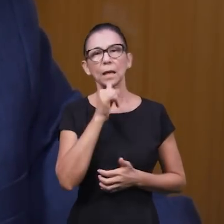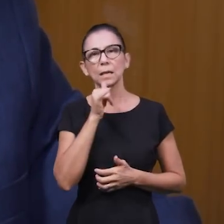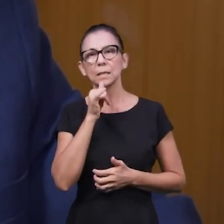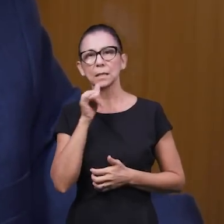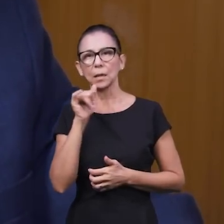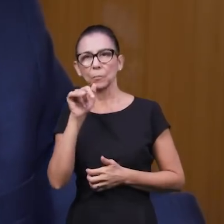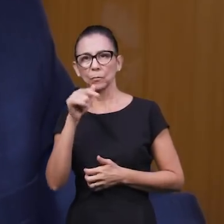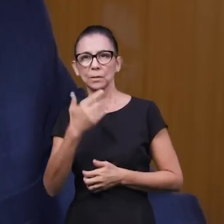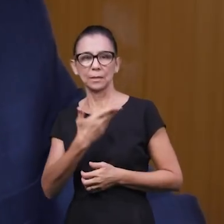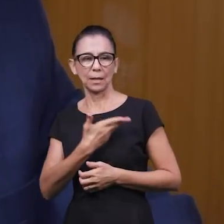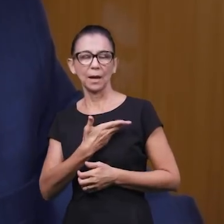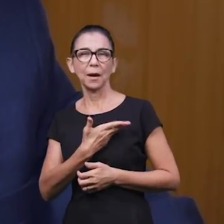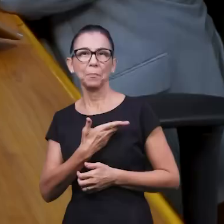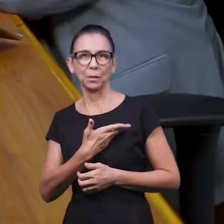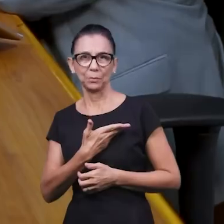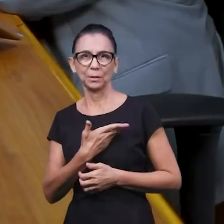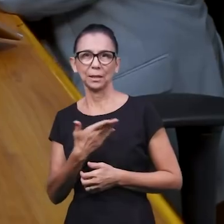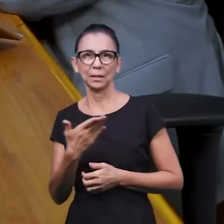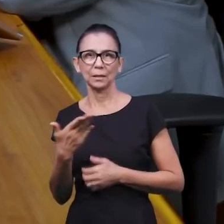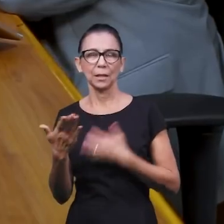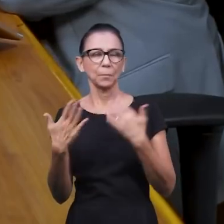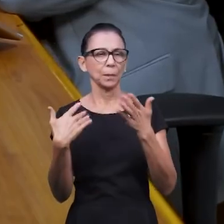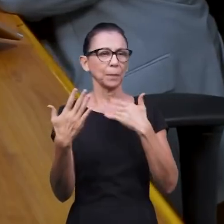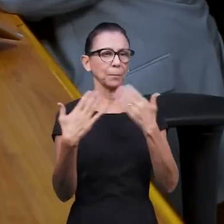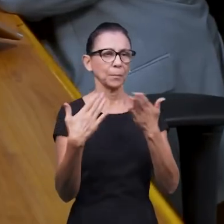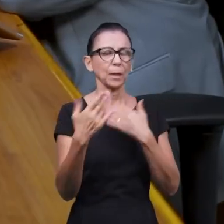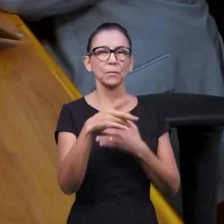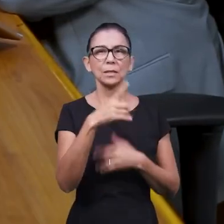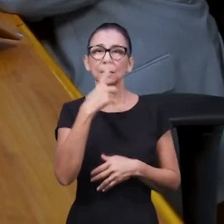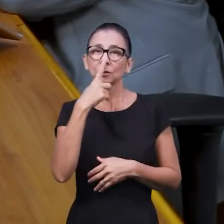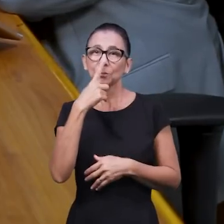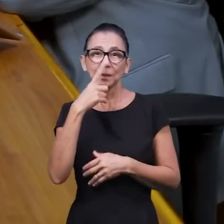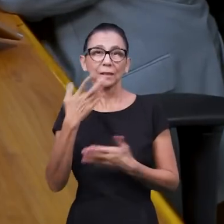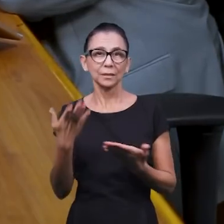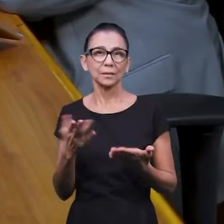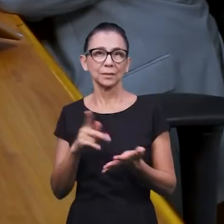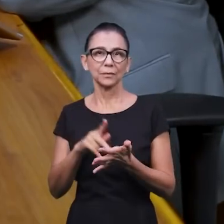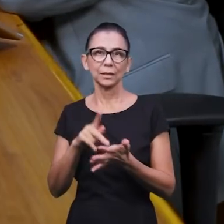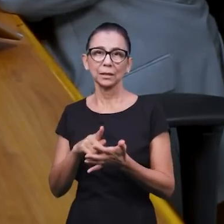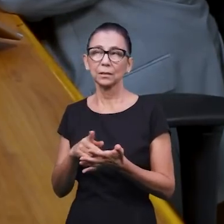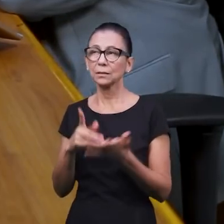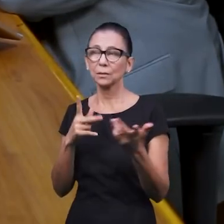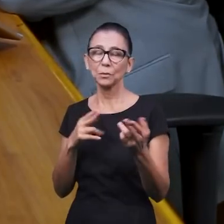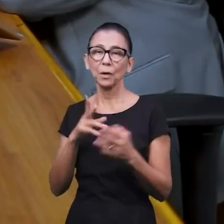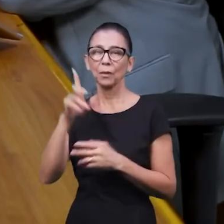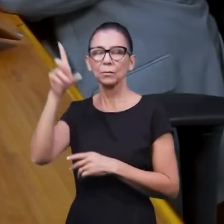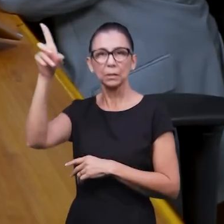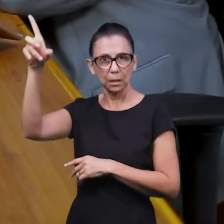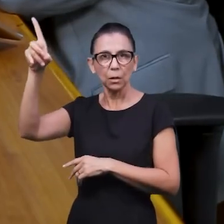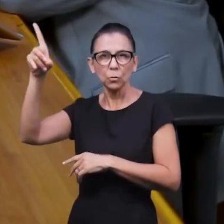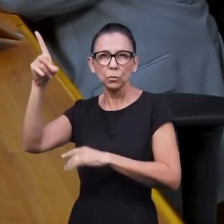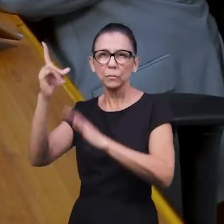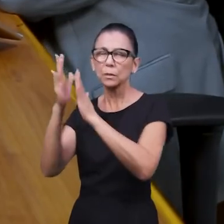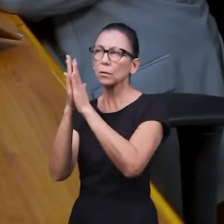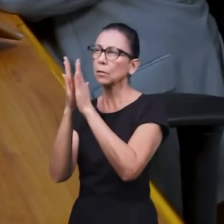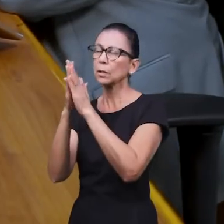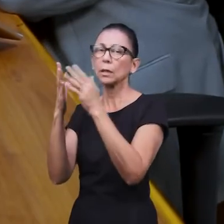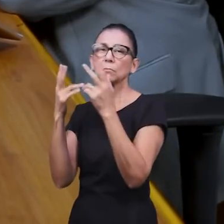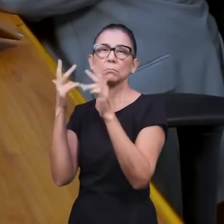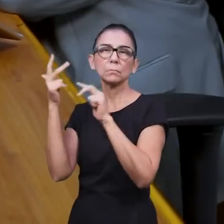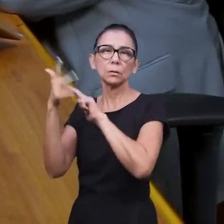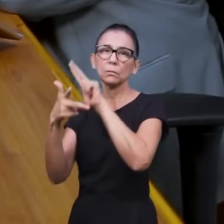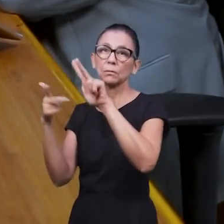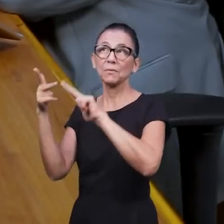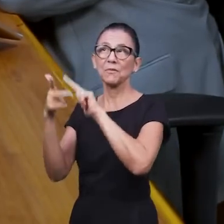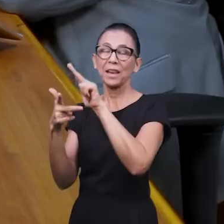um amigo, você conversa muito com ele, você vai ter mais intimidade com ele. A oração é uma conversa com Deus. Você quer ter intimidade com Deus, conversa mais com ele, né?